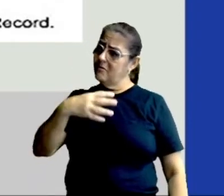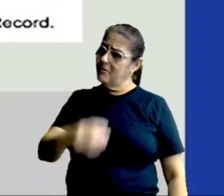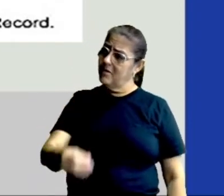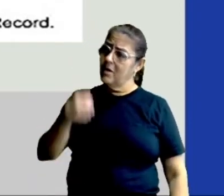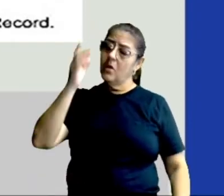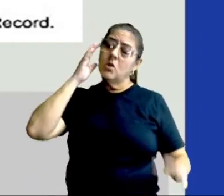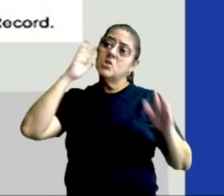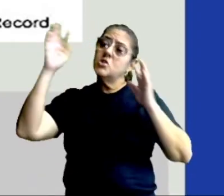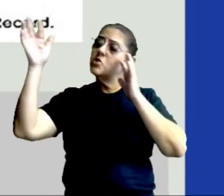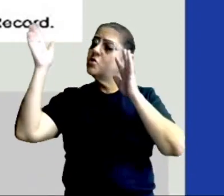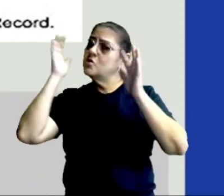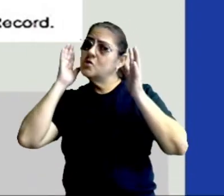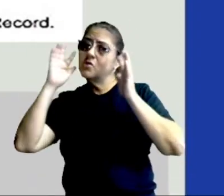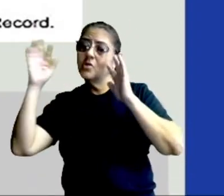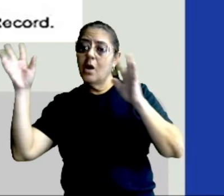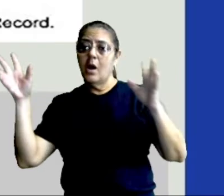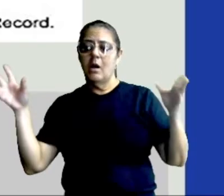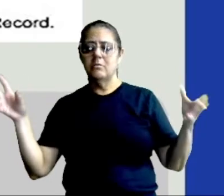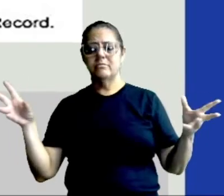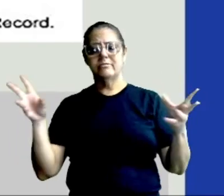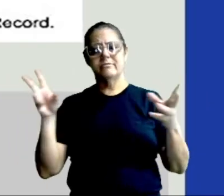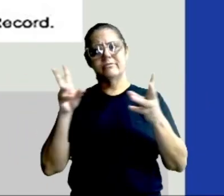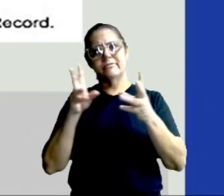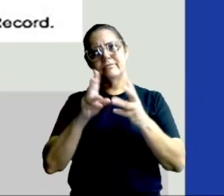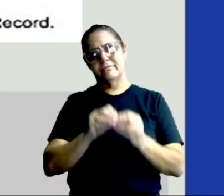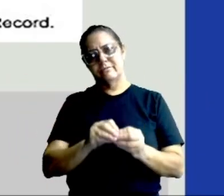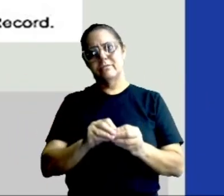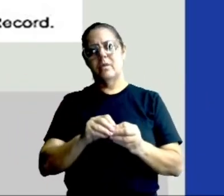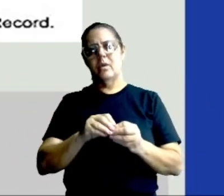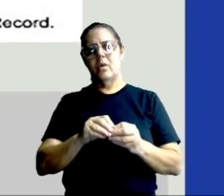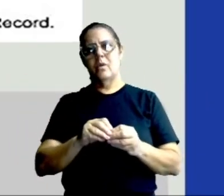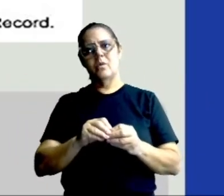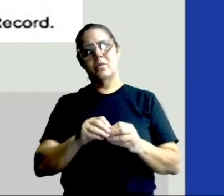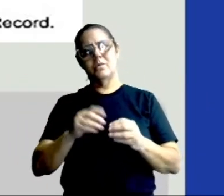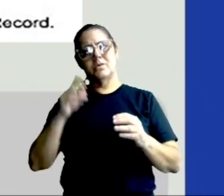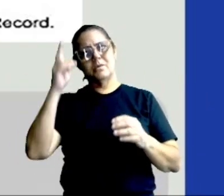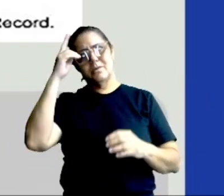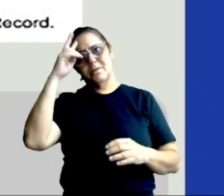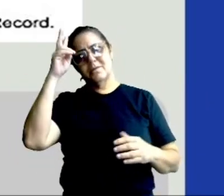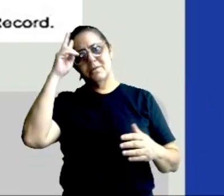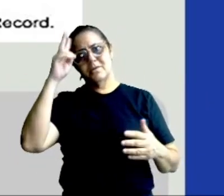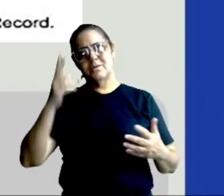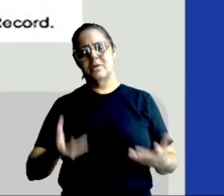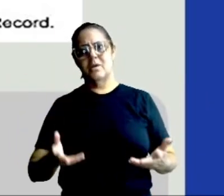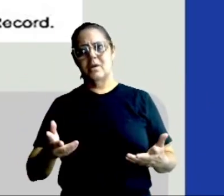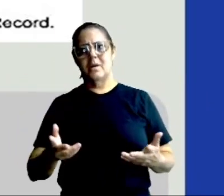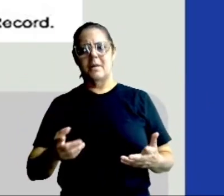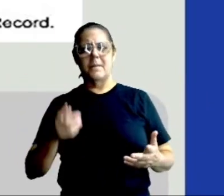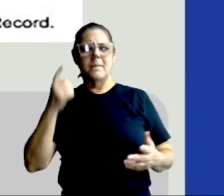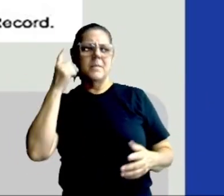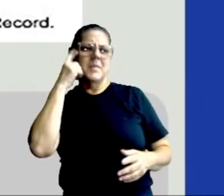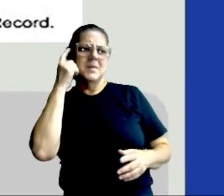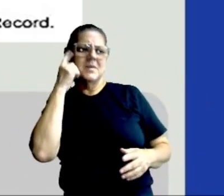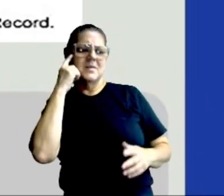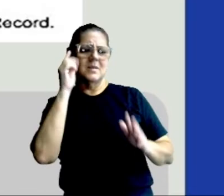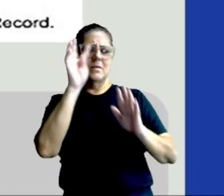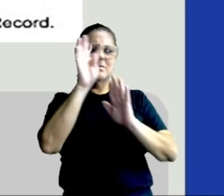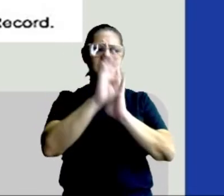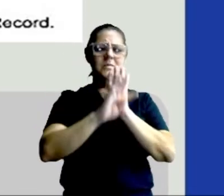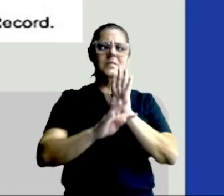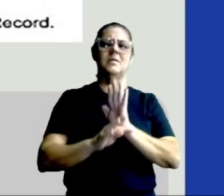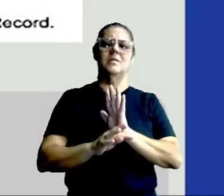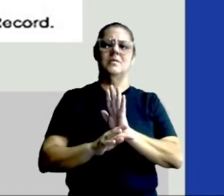Então esse aí foi o desfecho da história Isso aí foi a conclusão da história Então seja de parar para analisar um texto